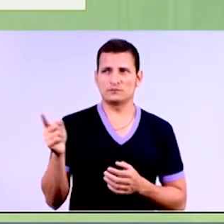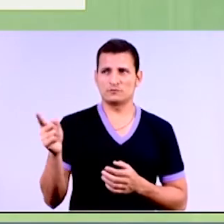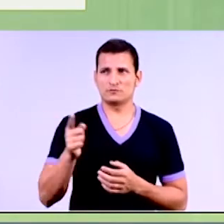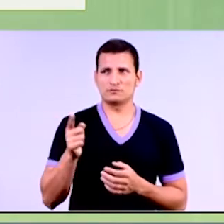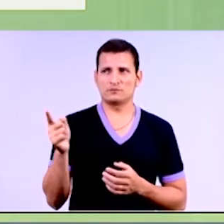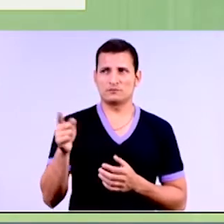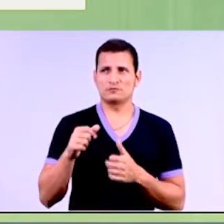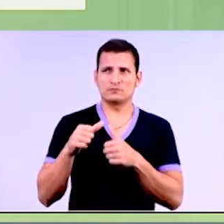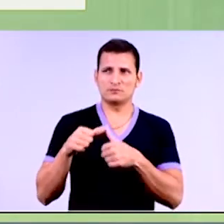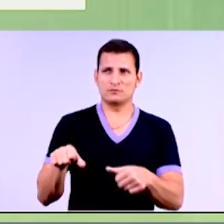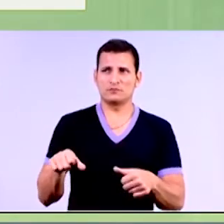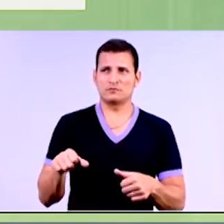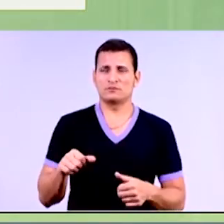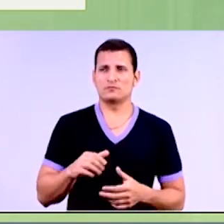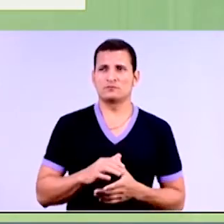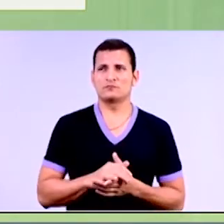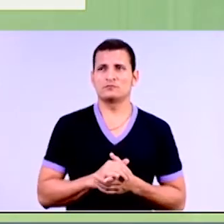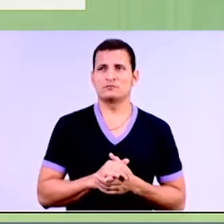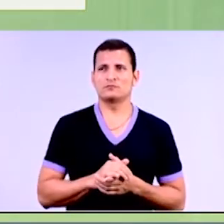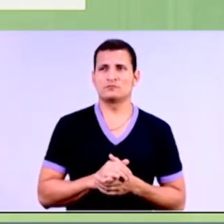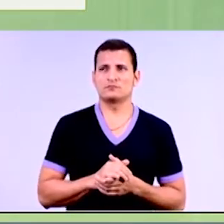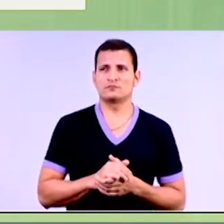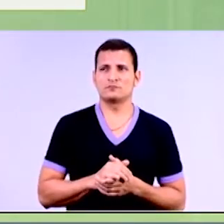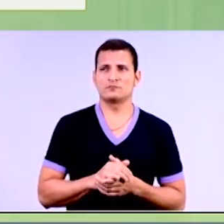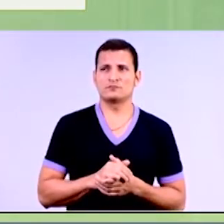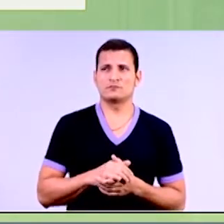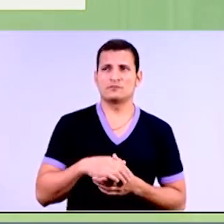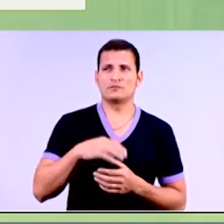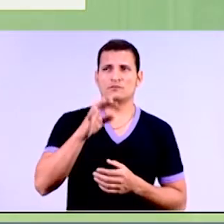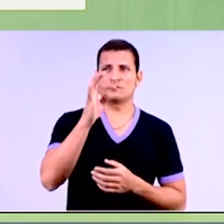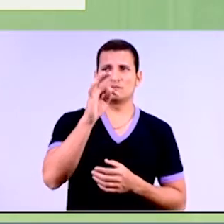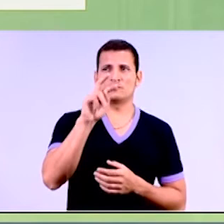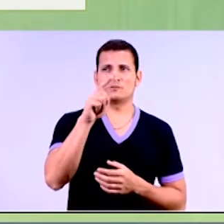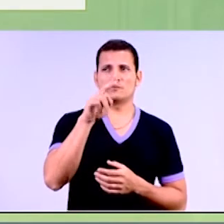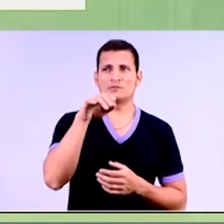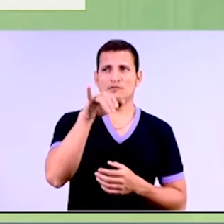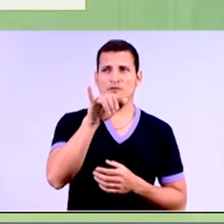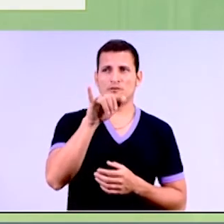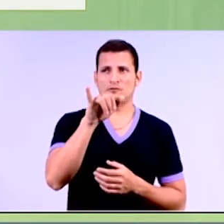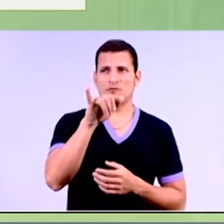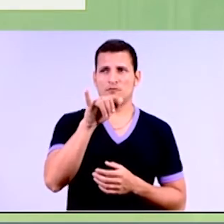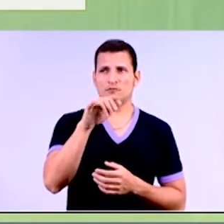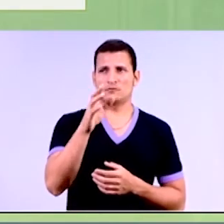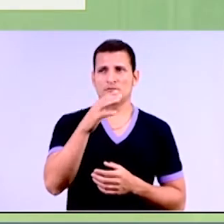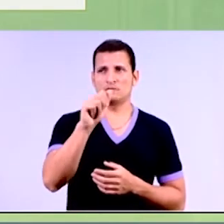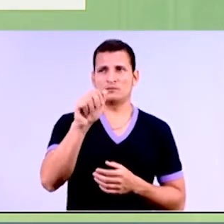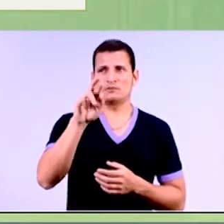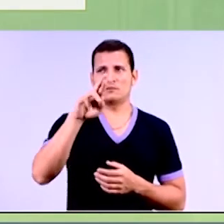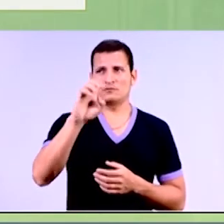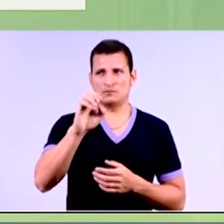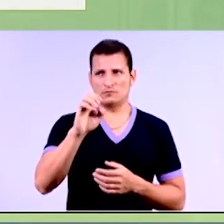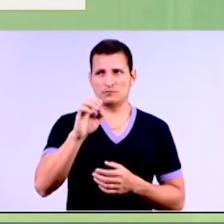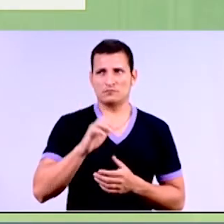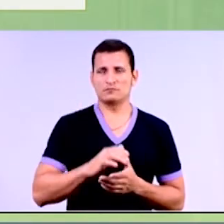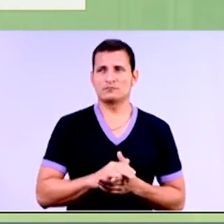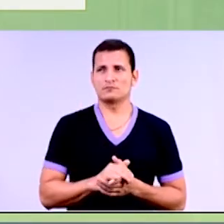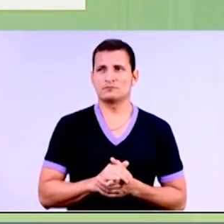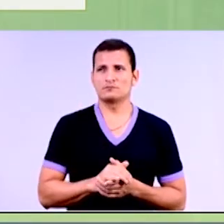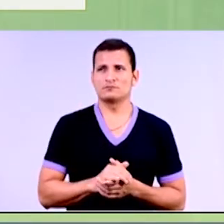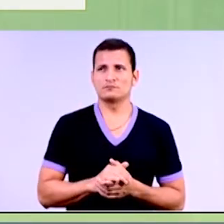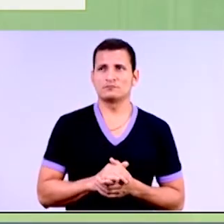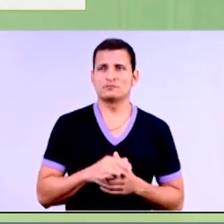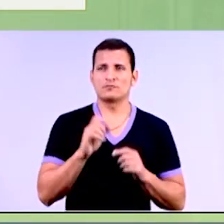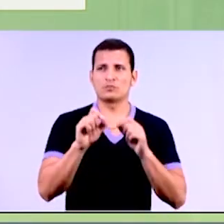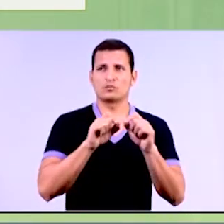estão, we're. Vocês são ou estão também. They are na forma contracta. Eles são ou eles estão. O que